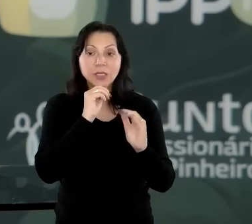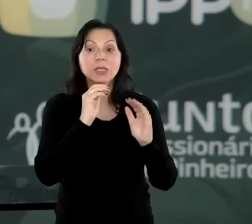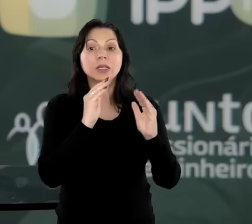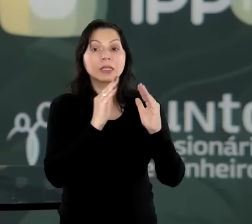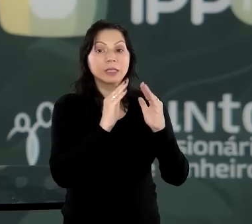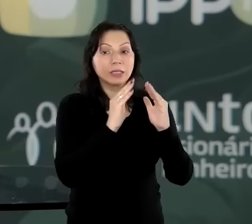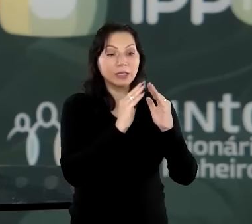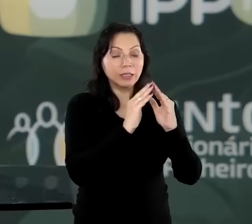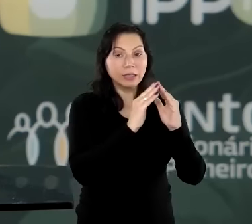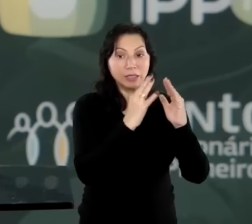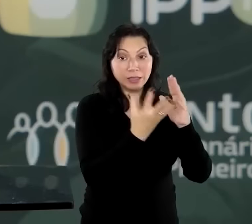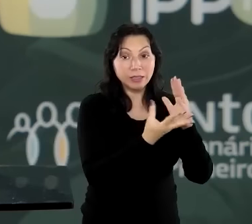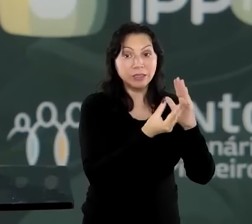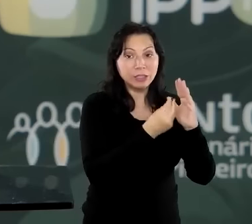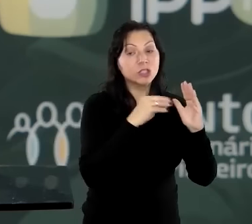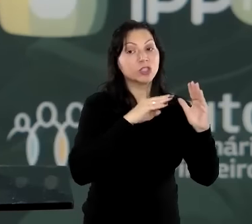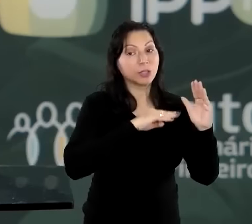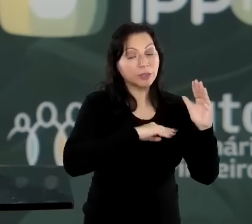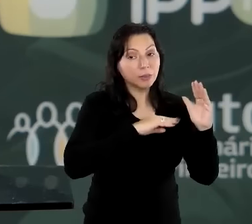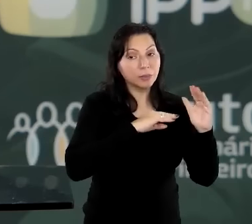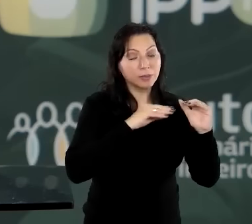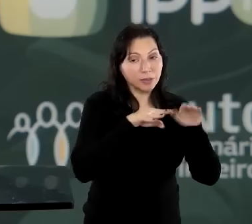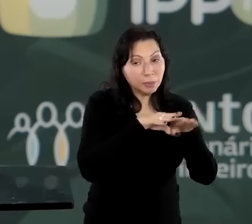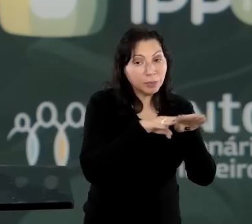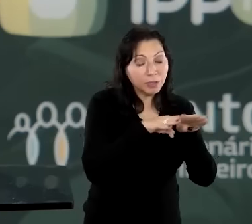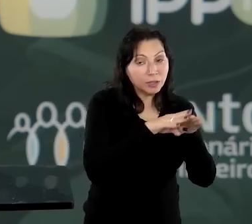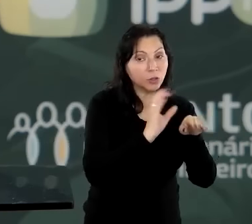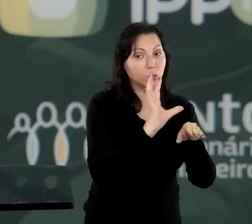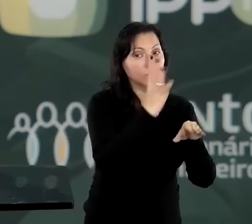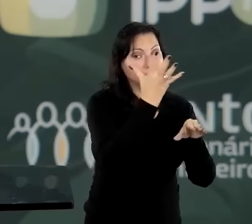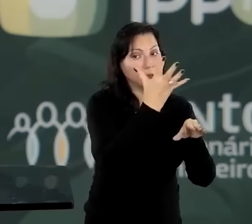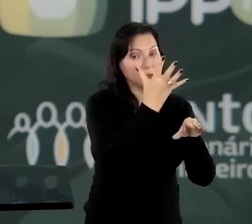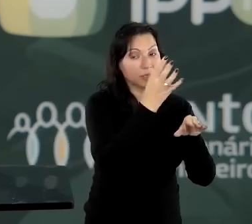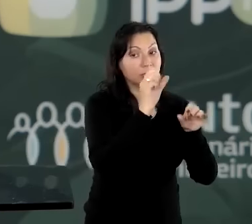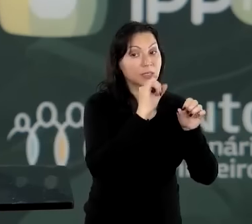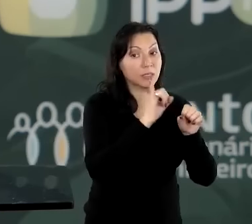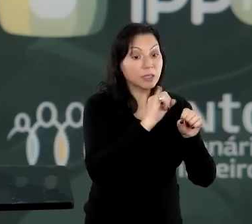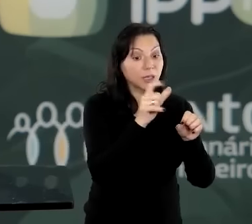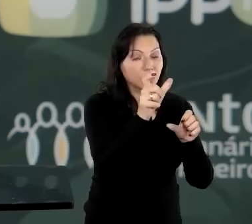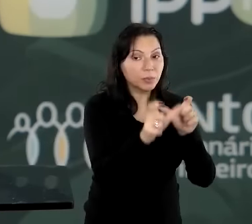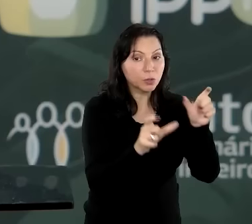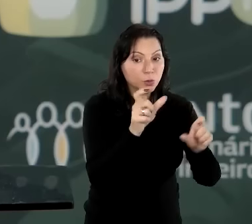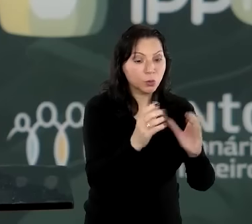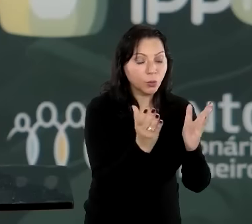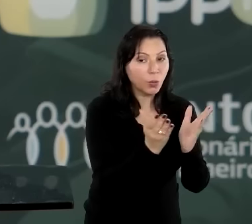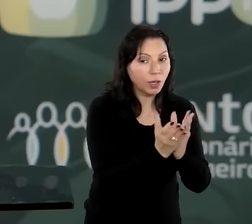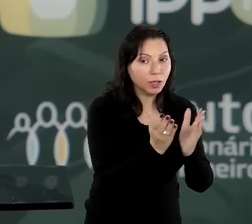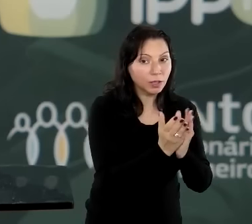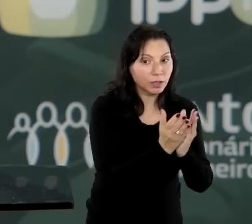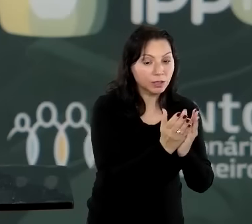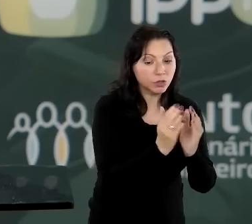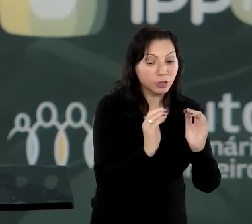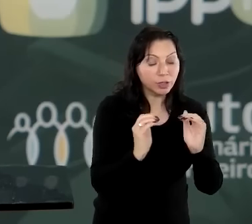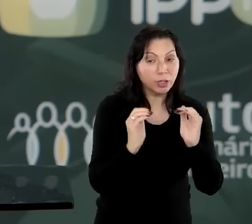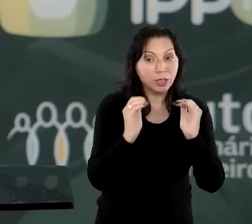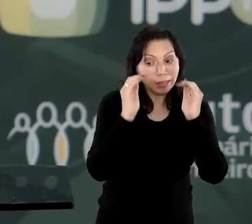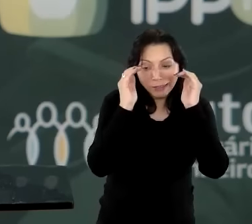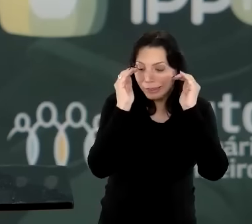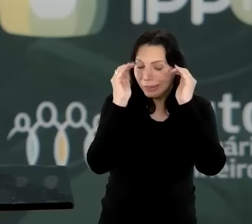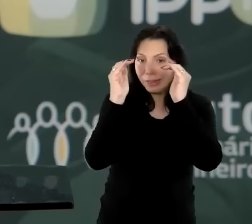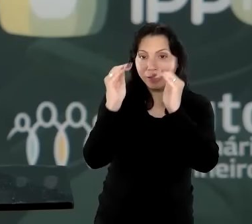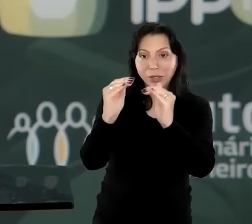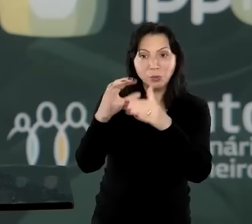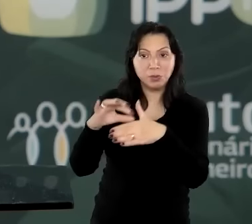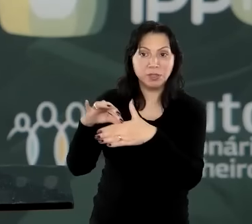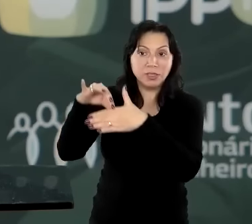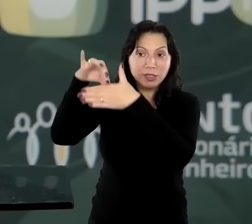obedece, ela está se insurgindo contra o próprio Deus que estabeleceu essa liderança. E eu volto a lhes dizer, não é autoridade em si, porque a autoridade